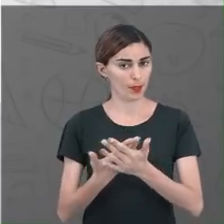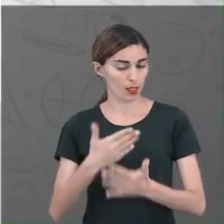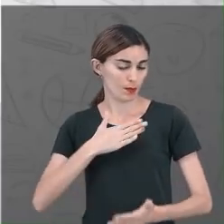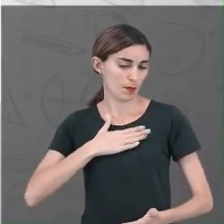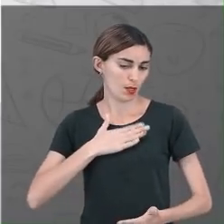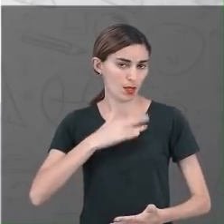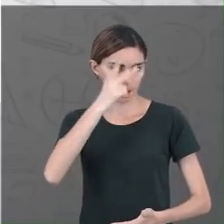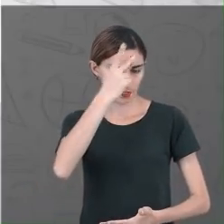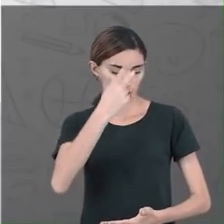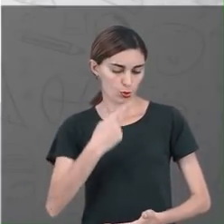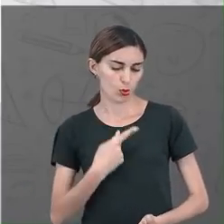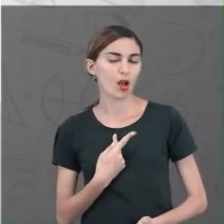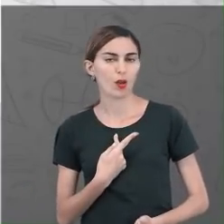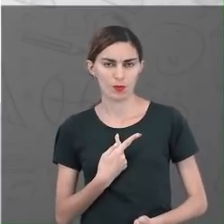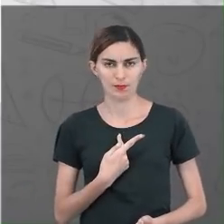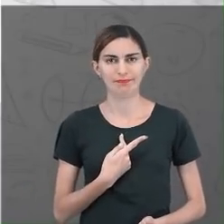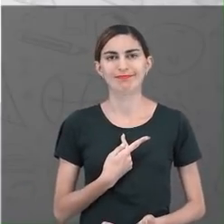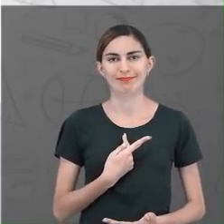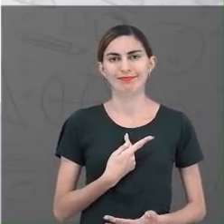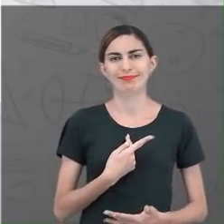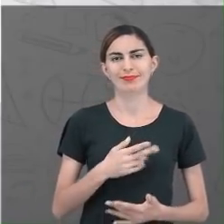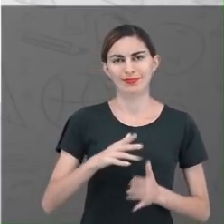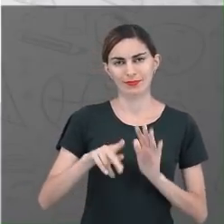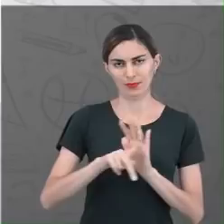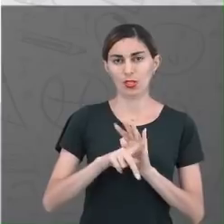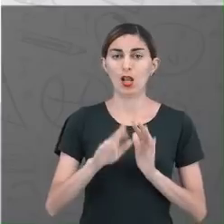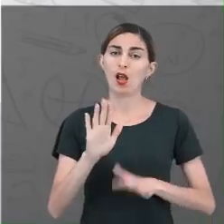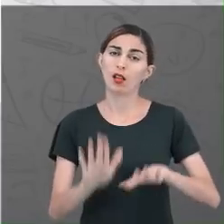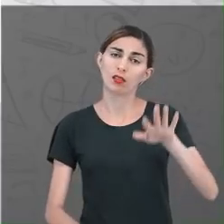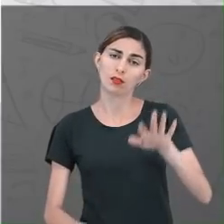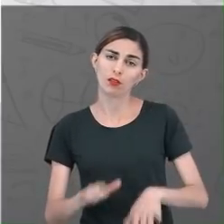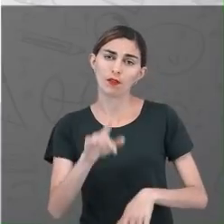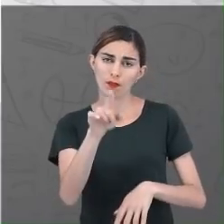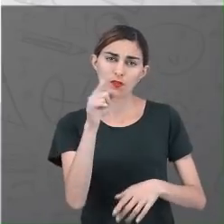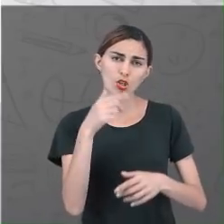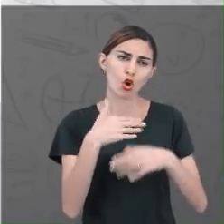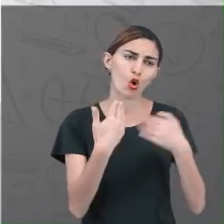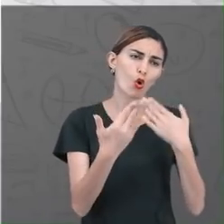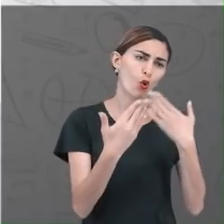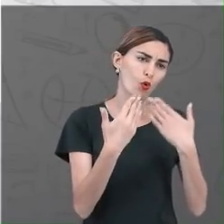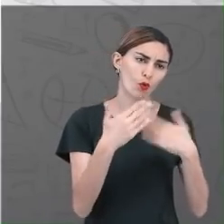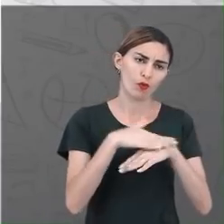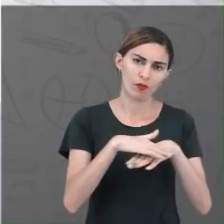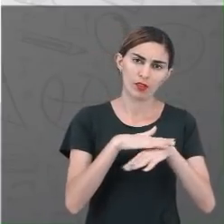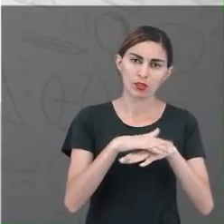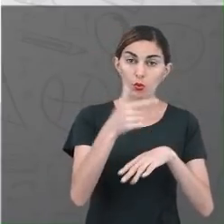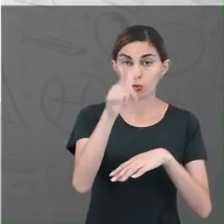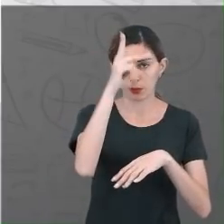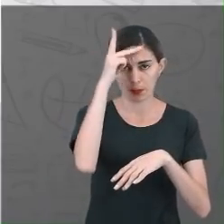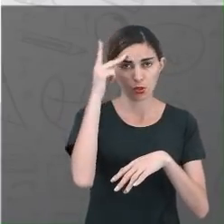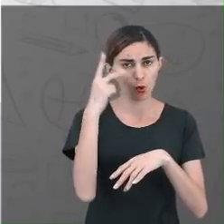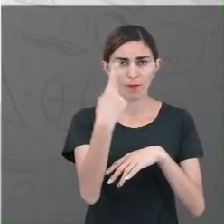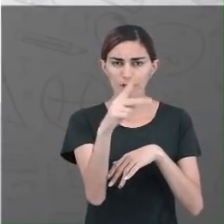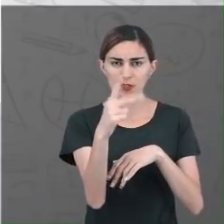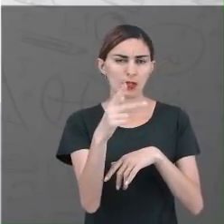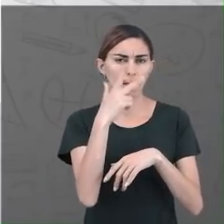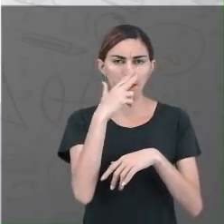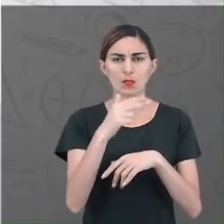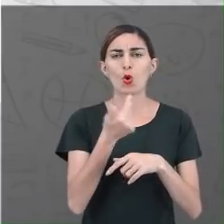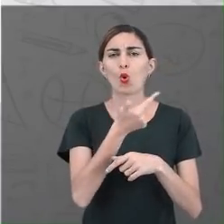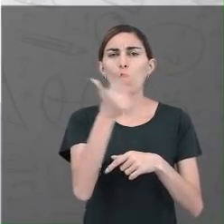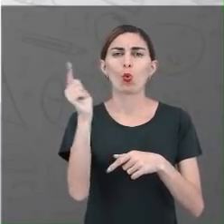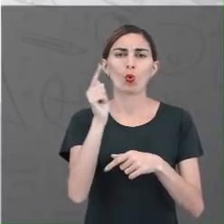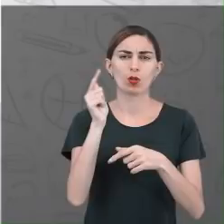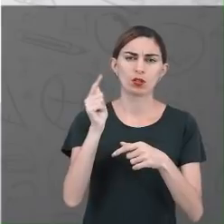minha, pessoal, e que talvez, se vocês forem conversar com outras pessoas ou vocês mesmos, podem ter